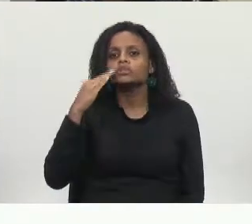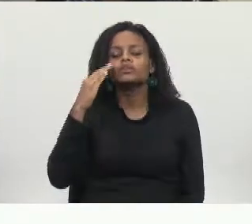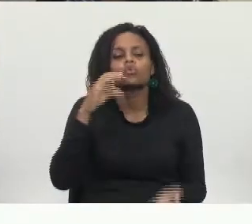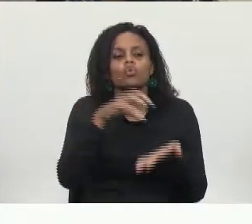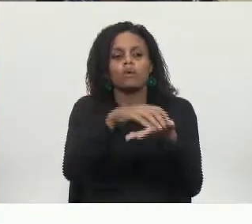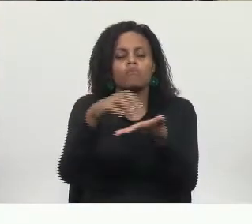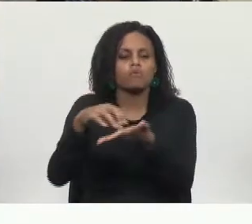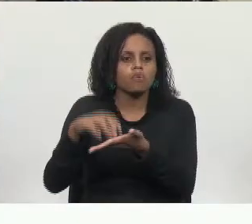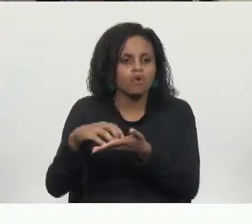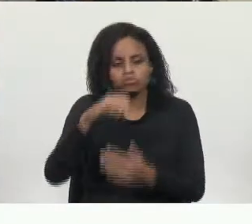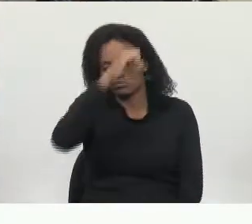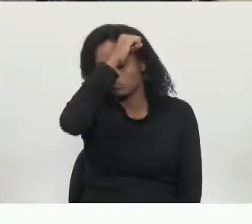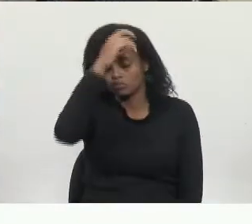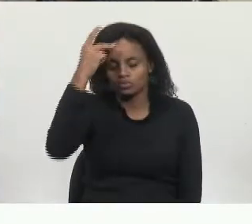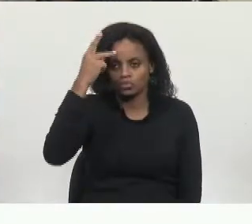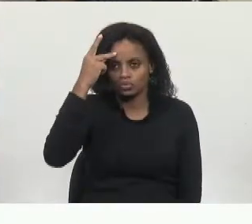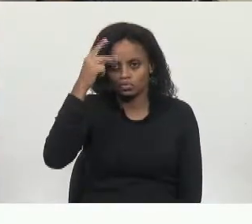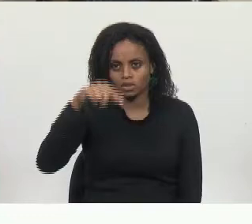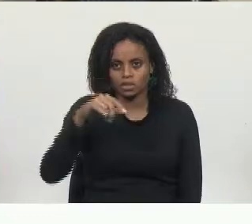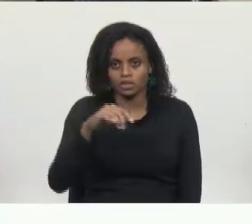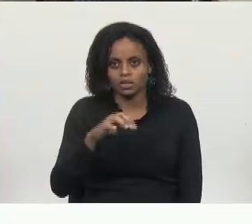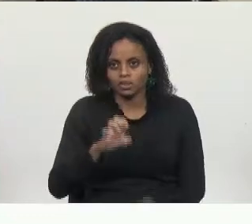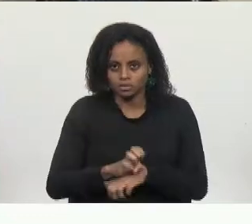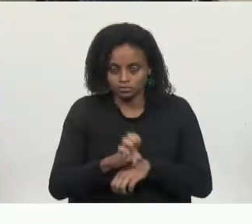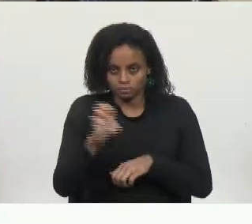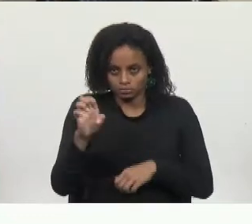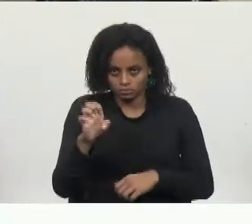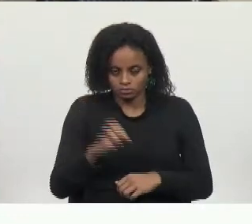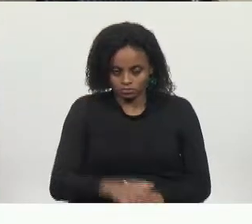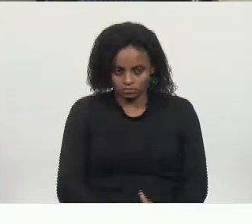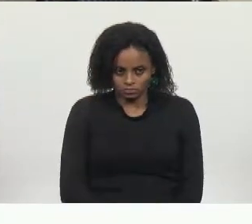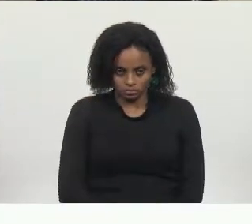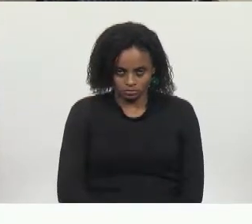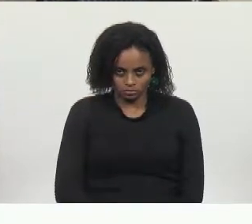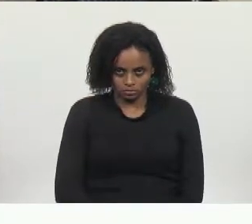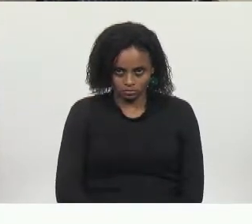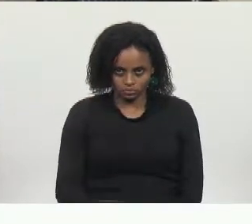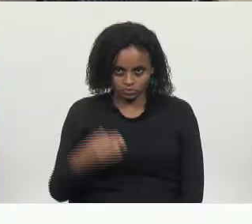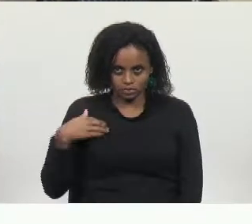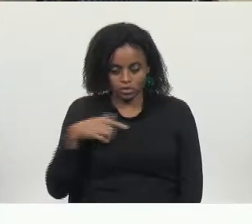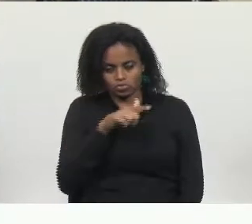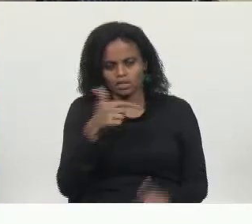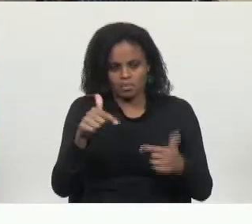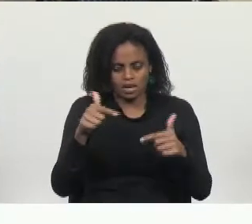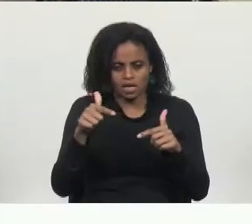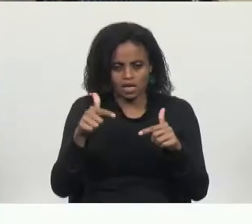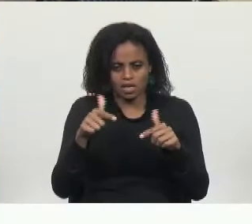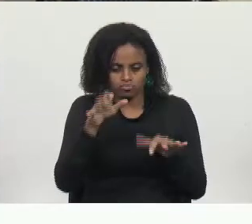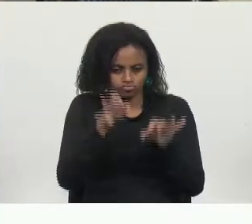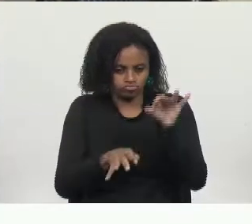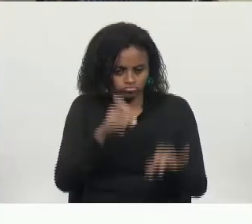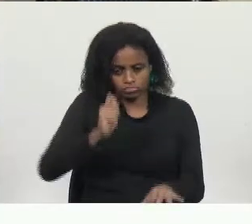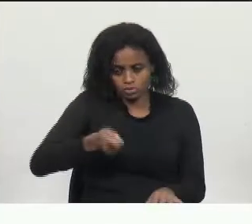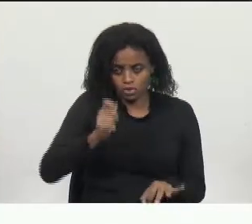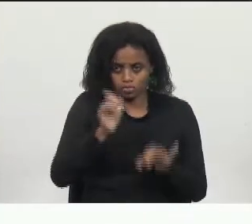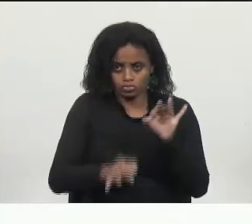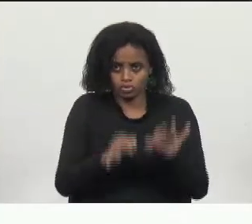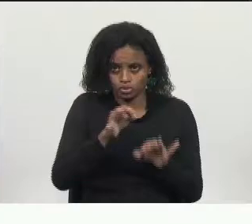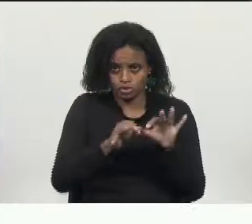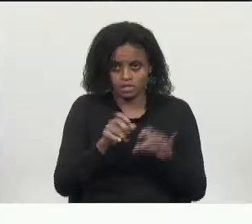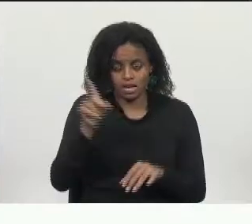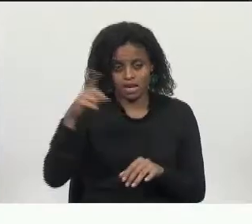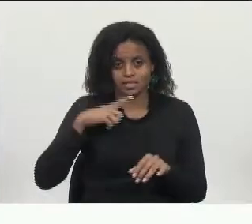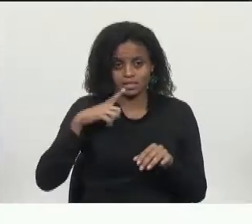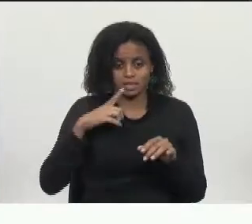aqui do Estado já estão limitando esse acesso. Eu trabalhei no Tribunal de Justiça e lá existem